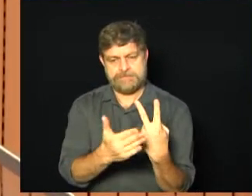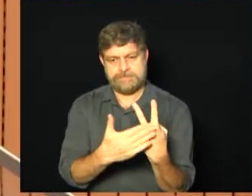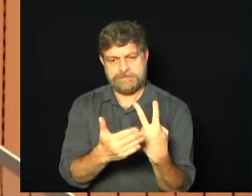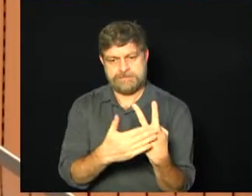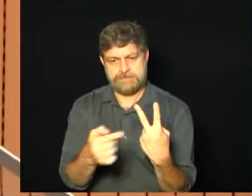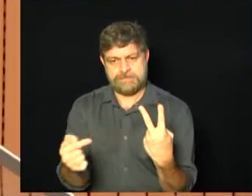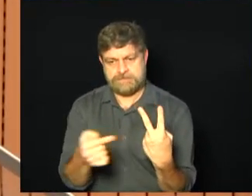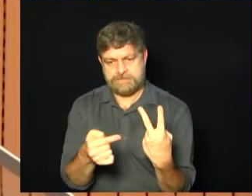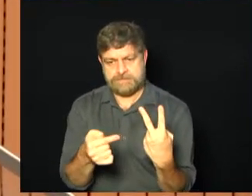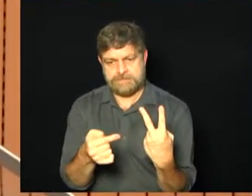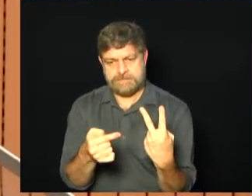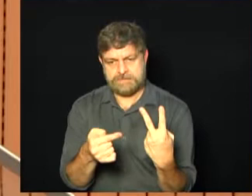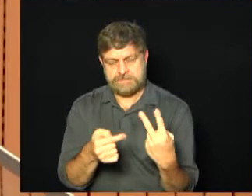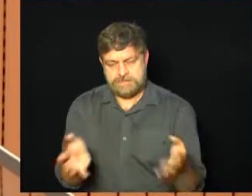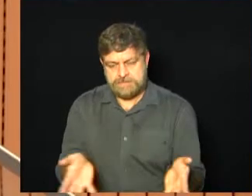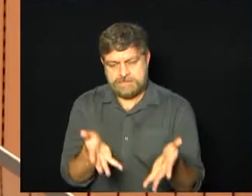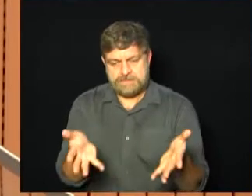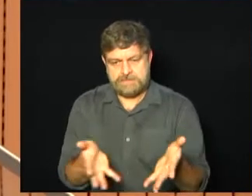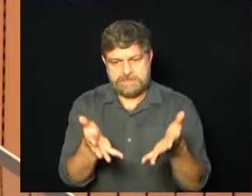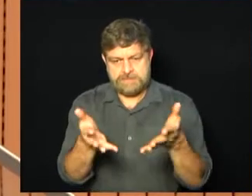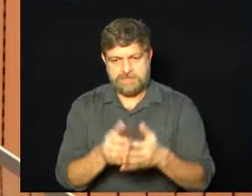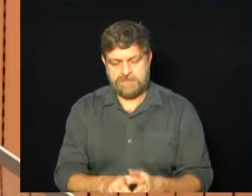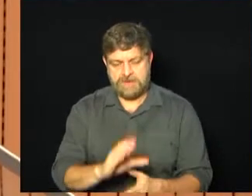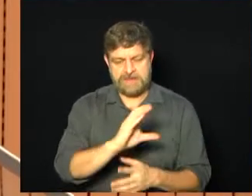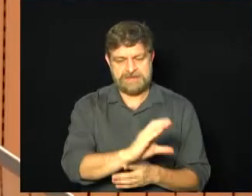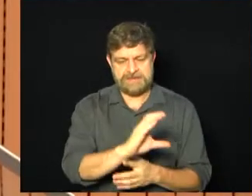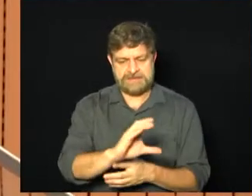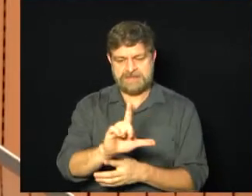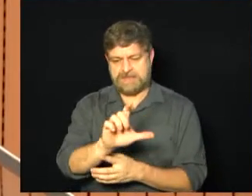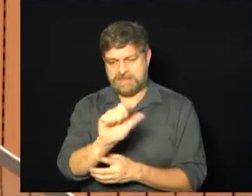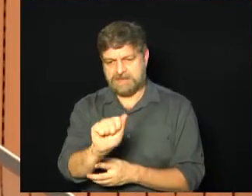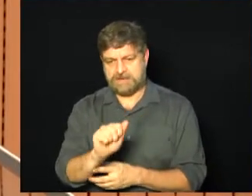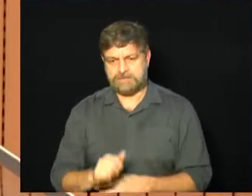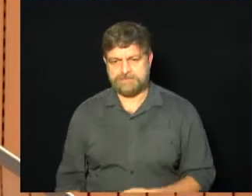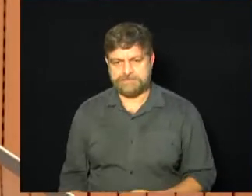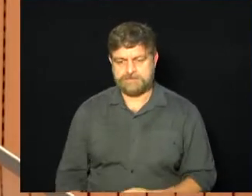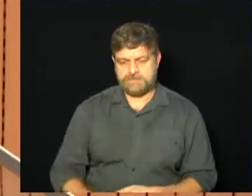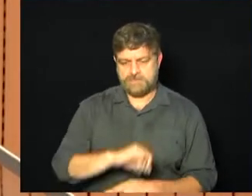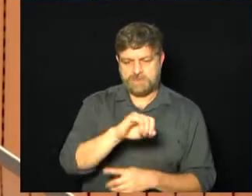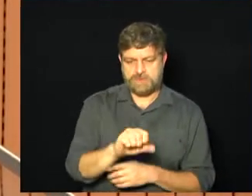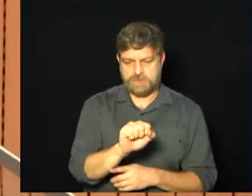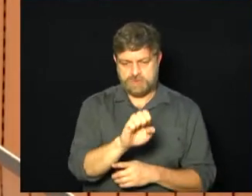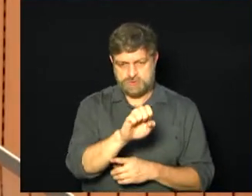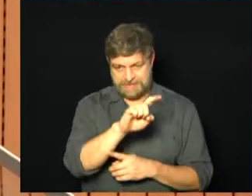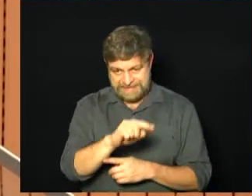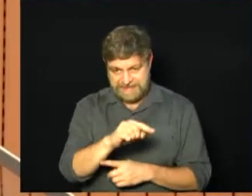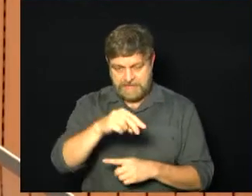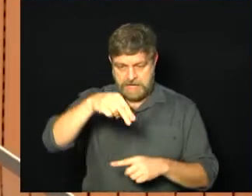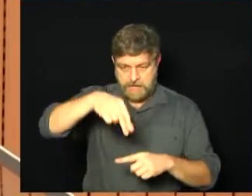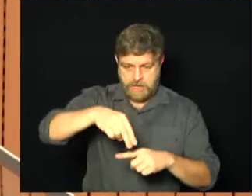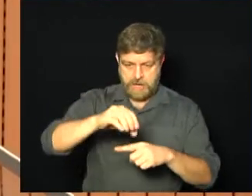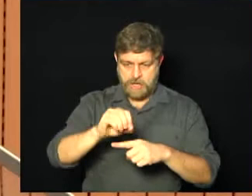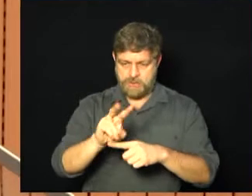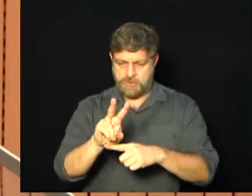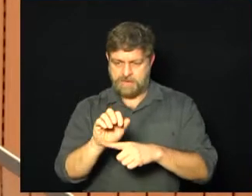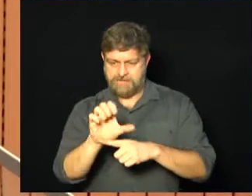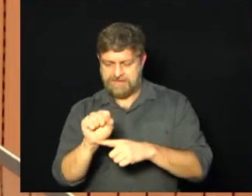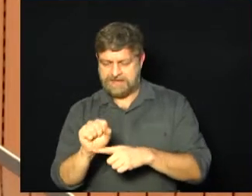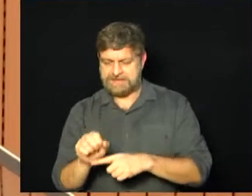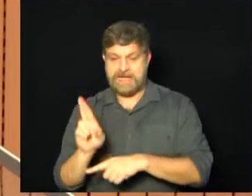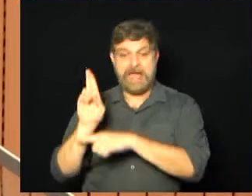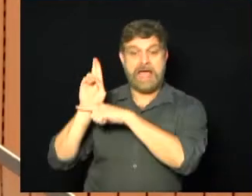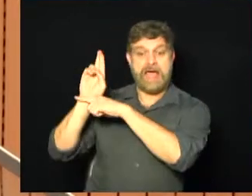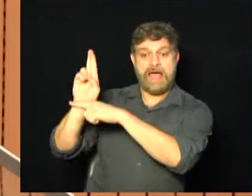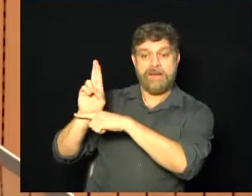ou favorecedores, do CCLA. José de Campos Novaes era um dos que representava